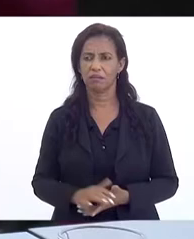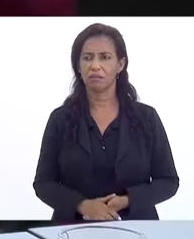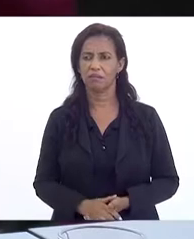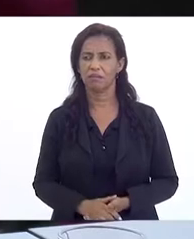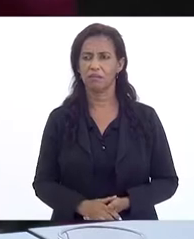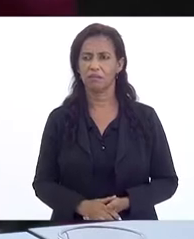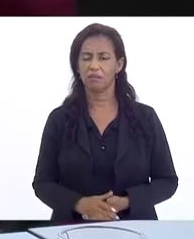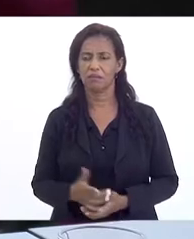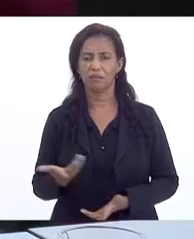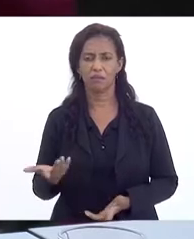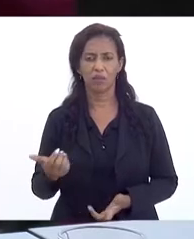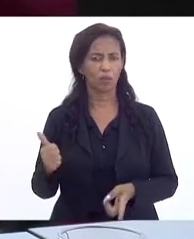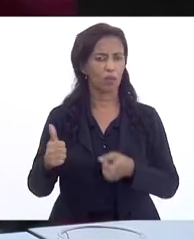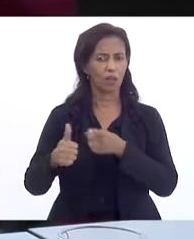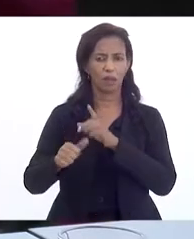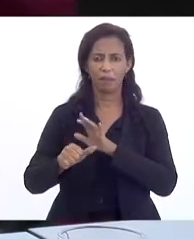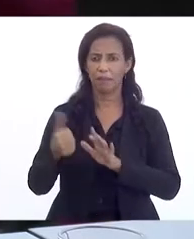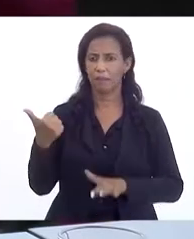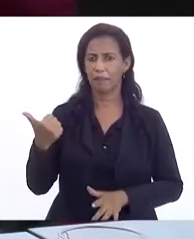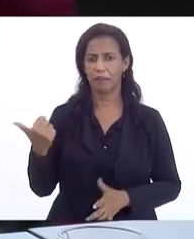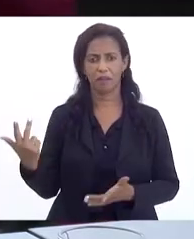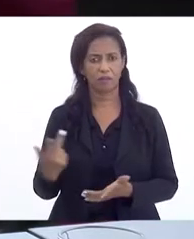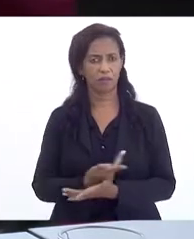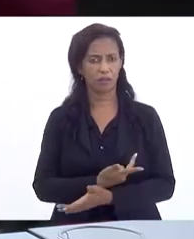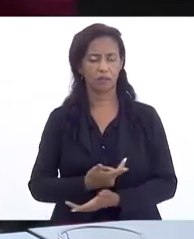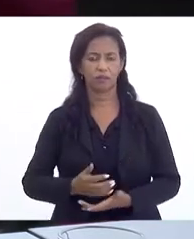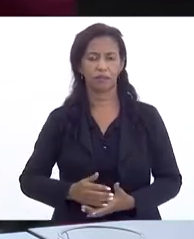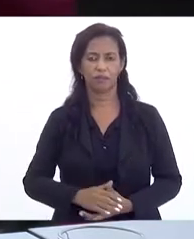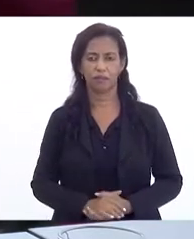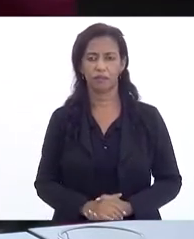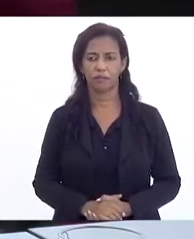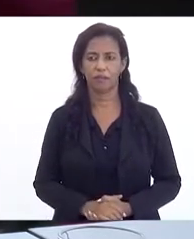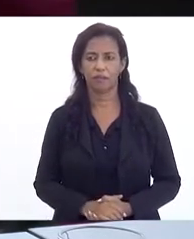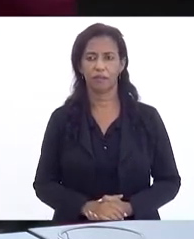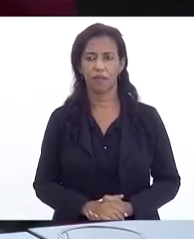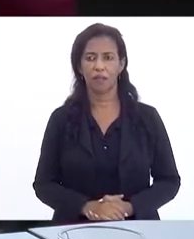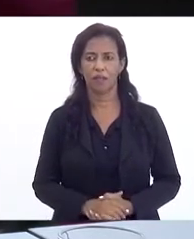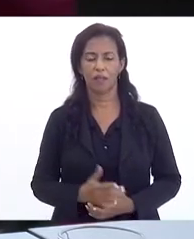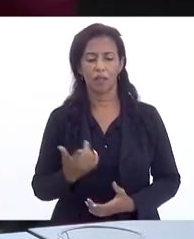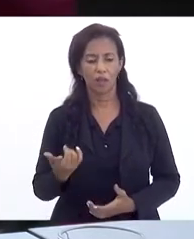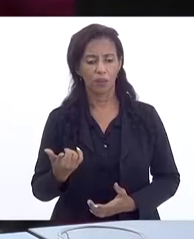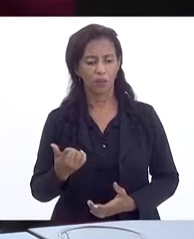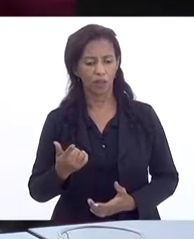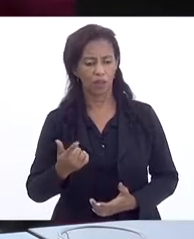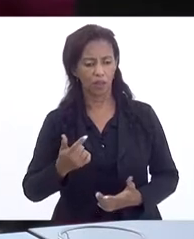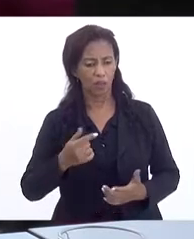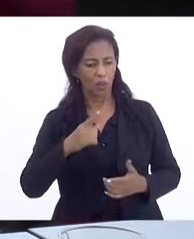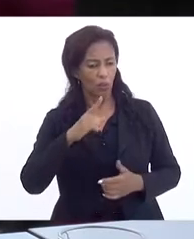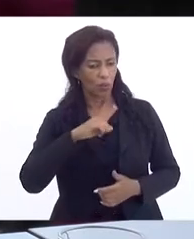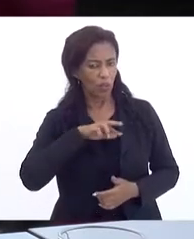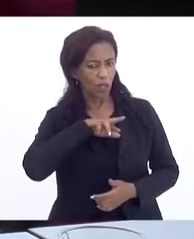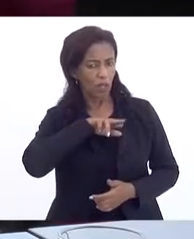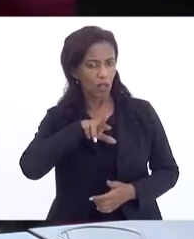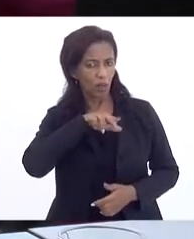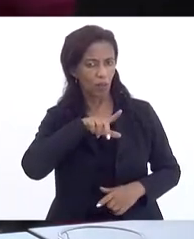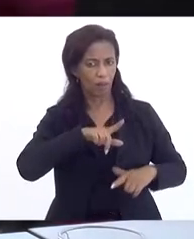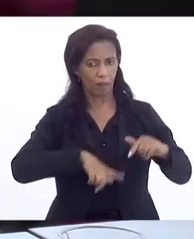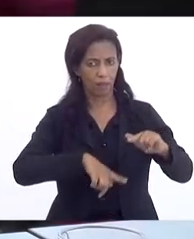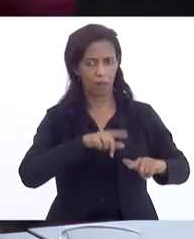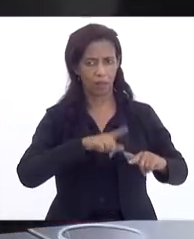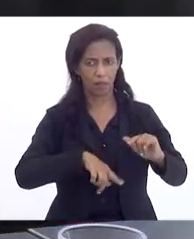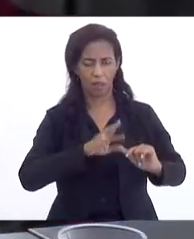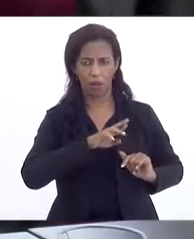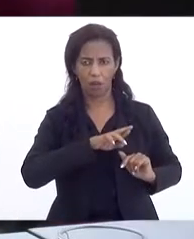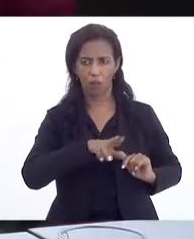Isso não é a primeira vez que ocorre, né? Porque os bens imateriais, né, não são aqueles que